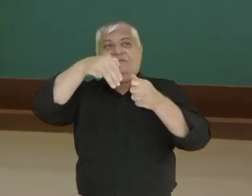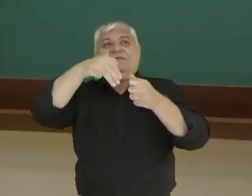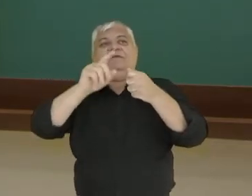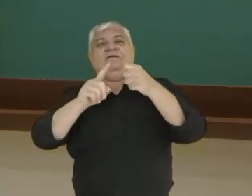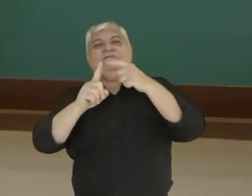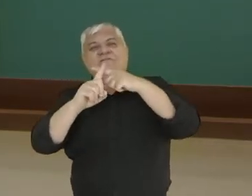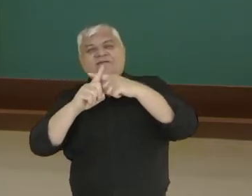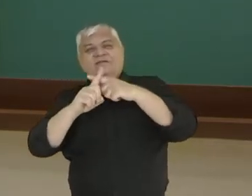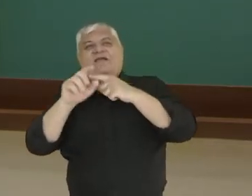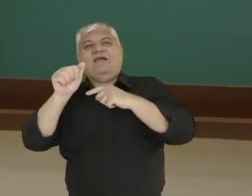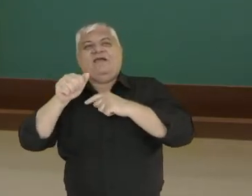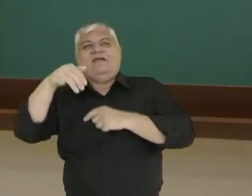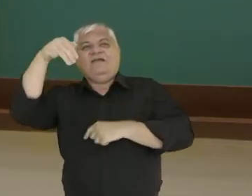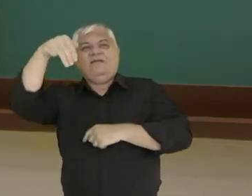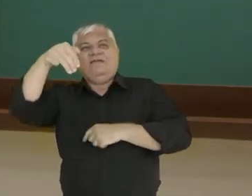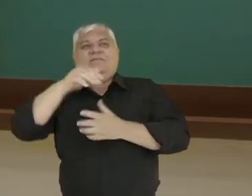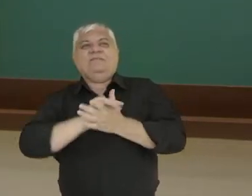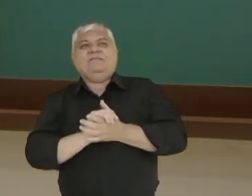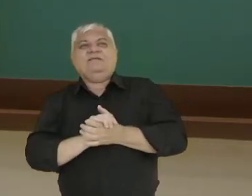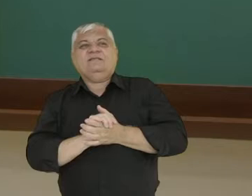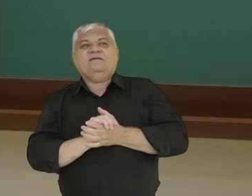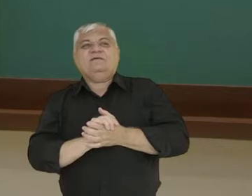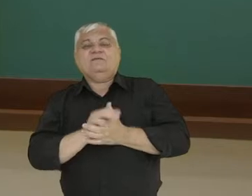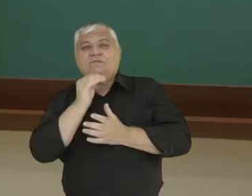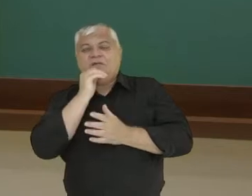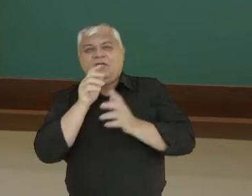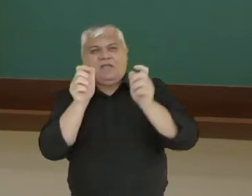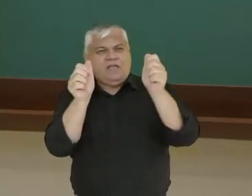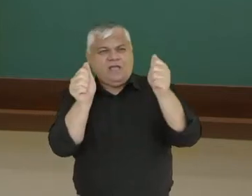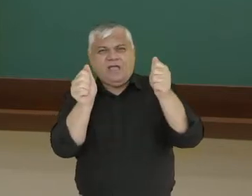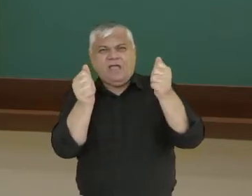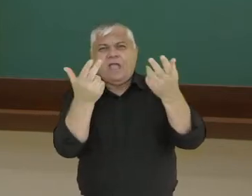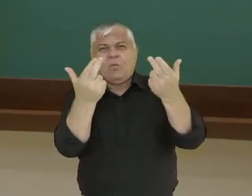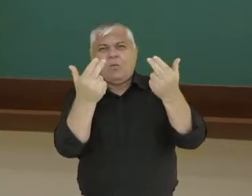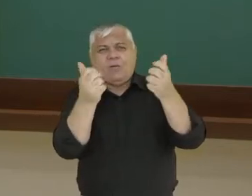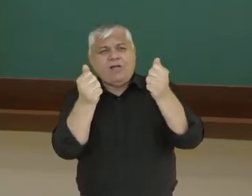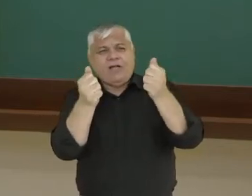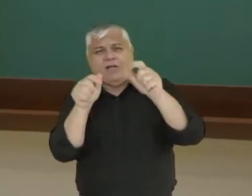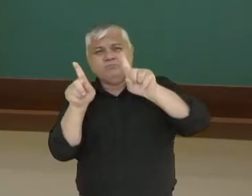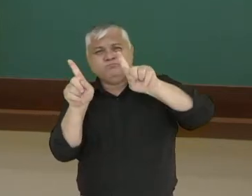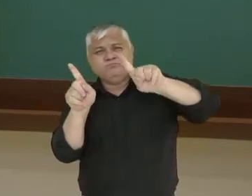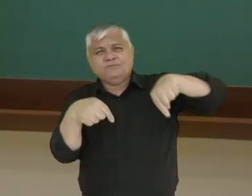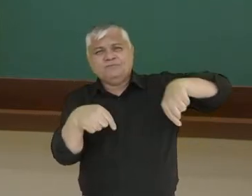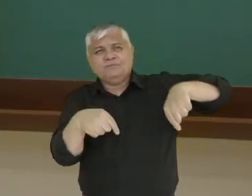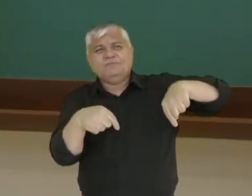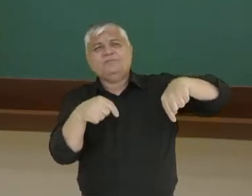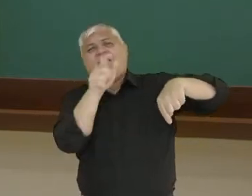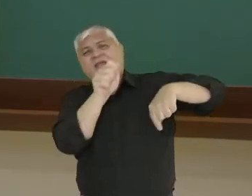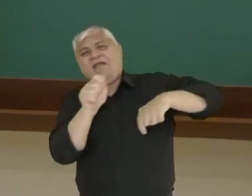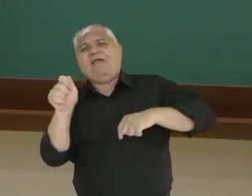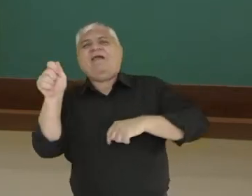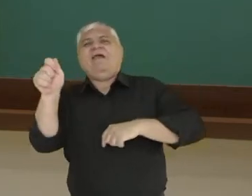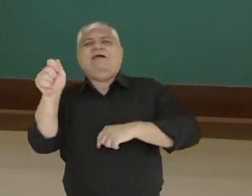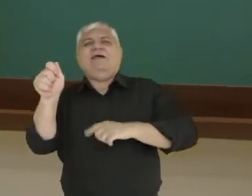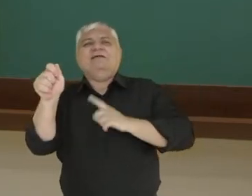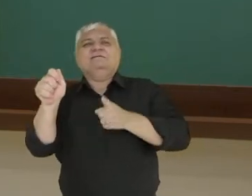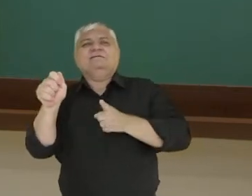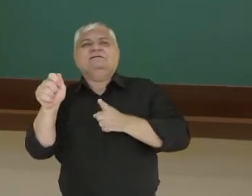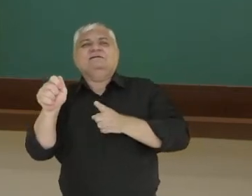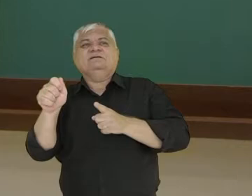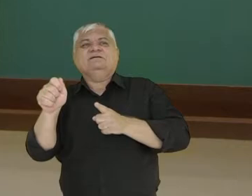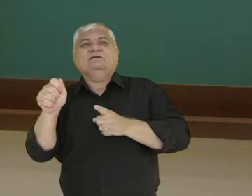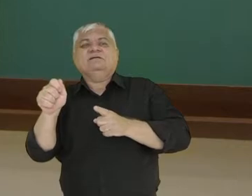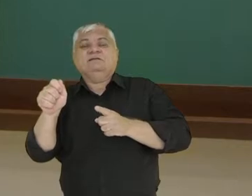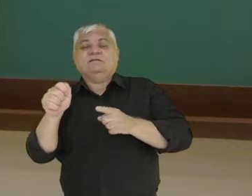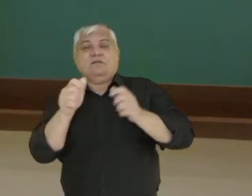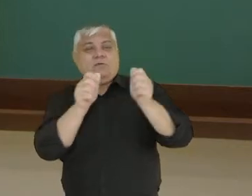n, A elevado na n. Se eu tenho a mesma base, repete a base, multiplicação,